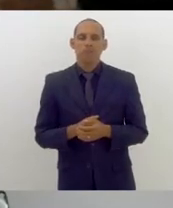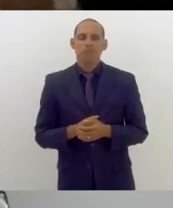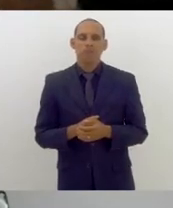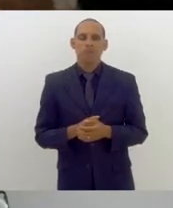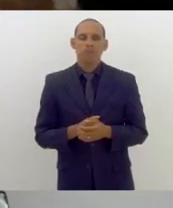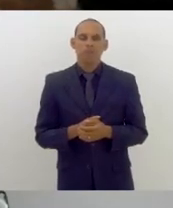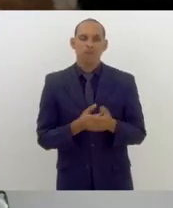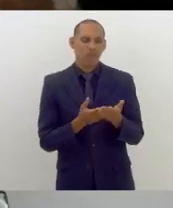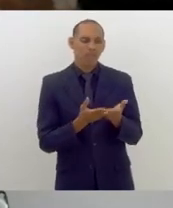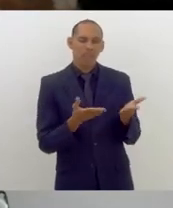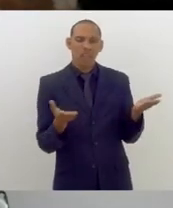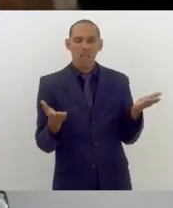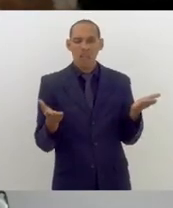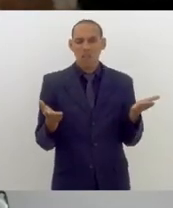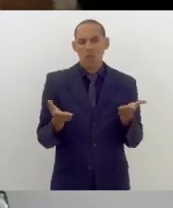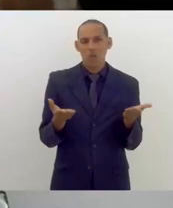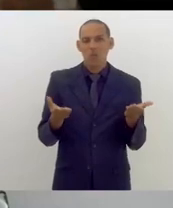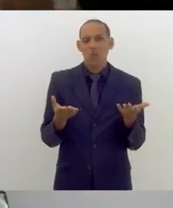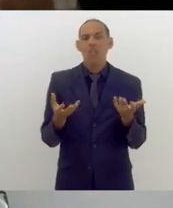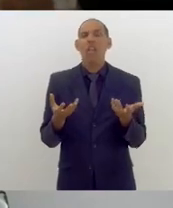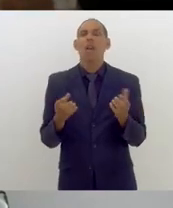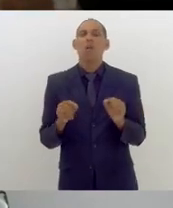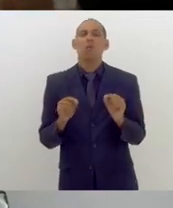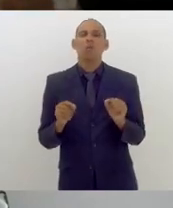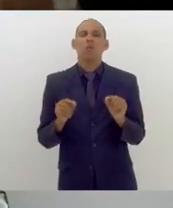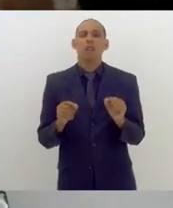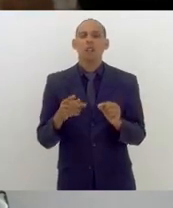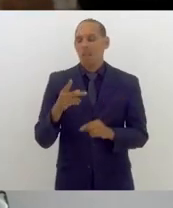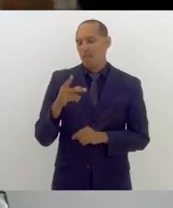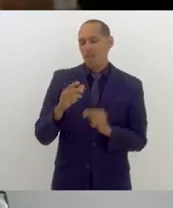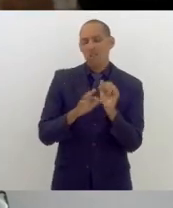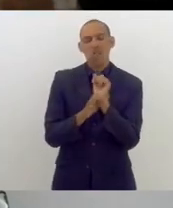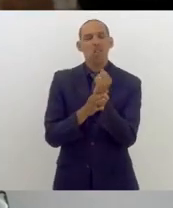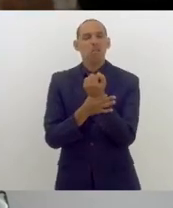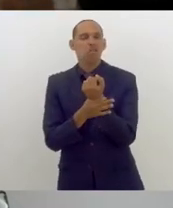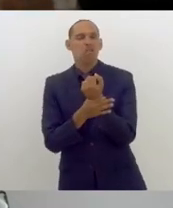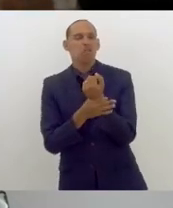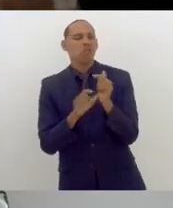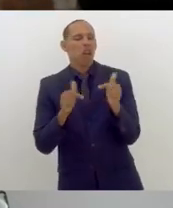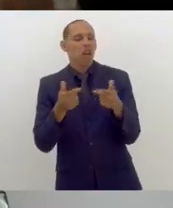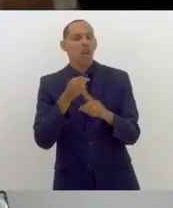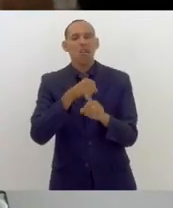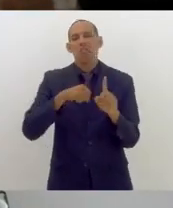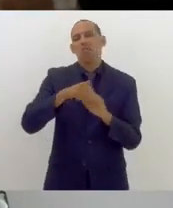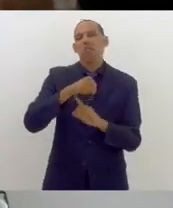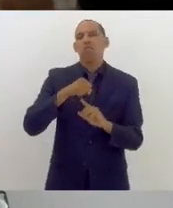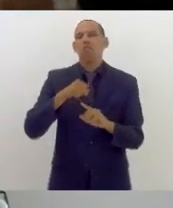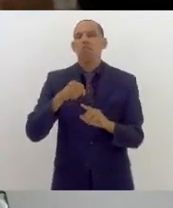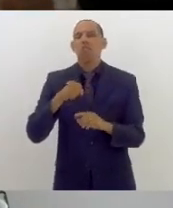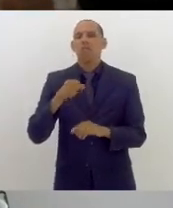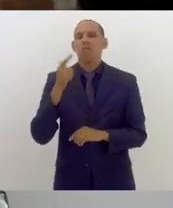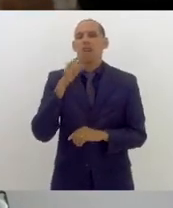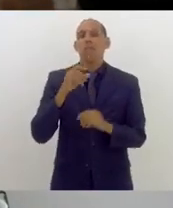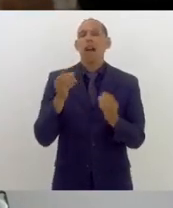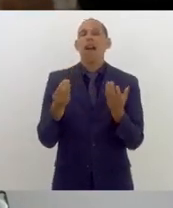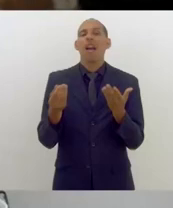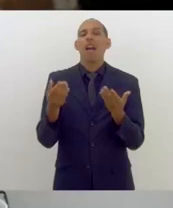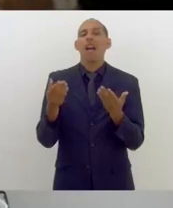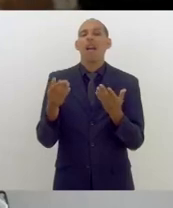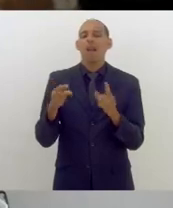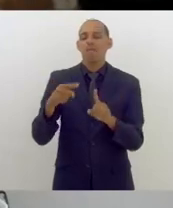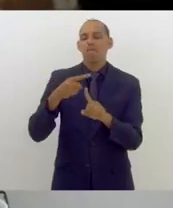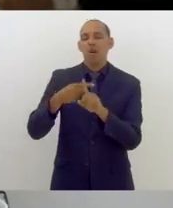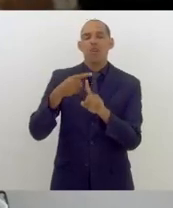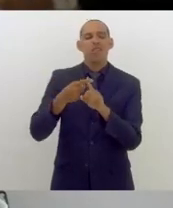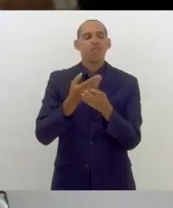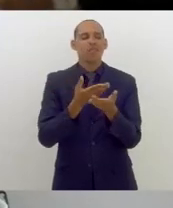Mas eles hoje querem estar utilizando essas essas prerrogativas de ação social para levantar a bandeira positiva para eles não